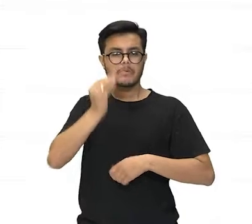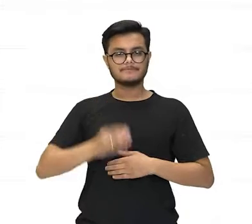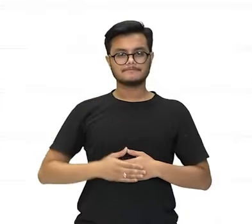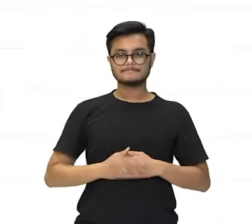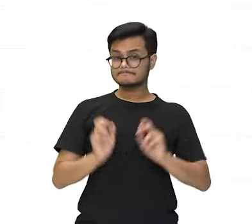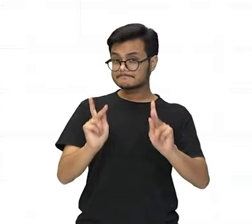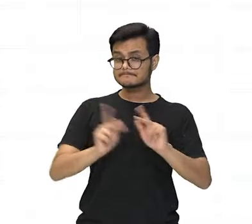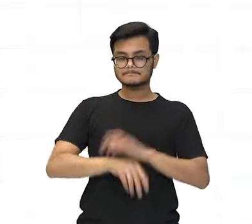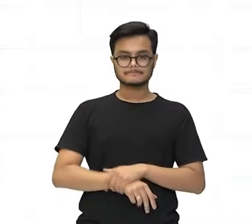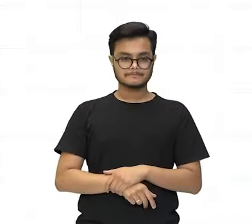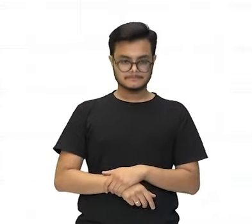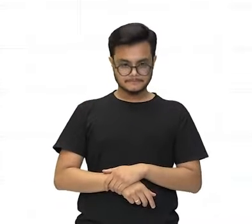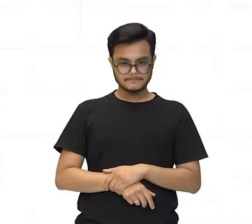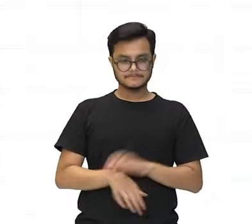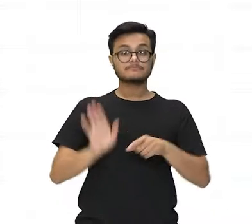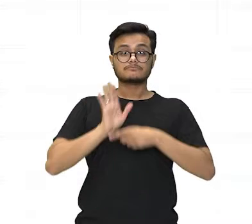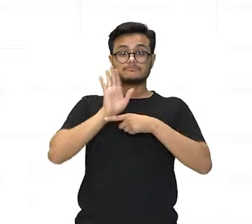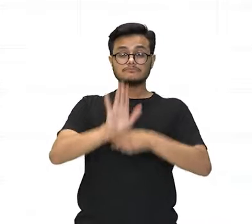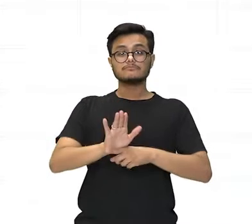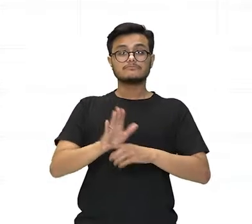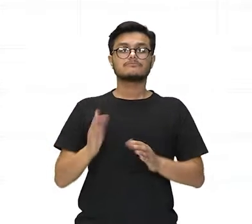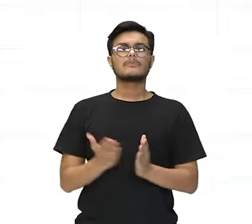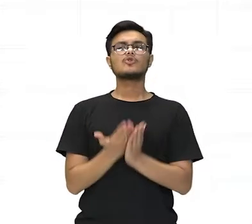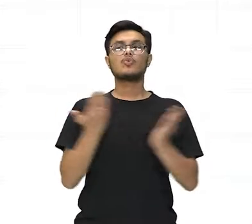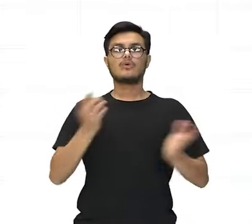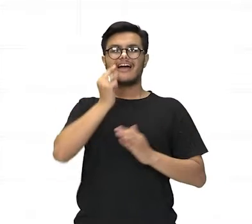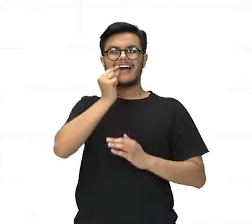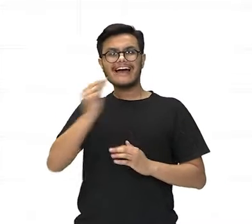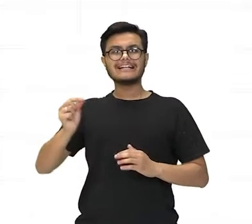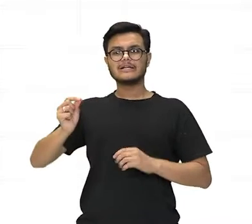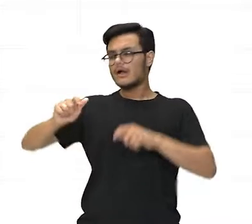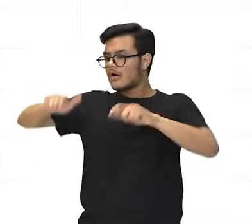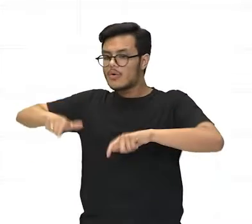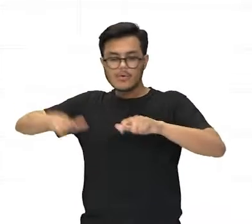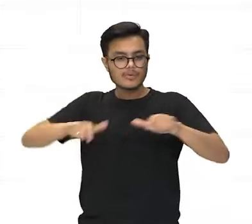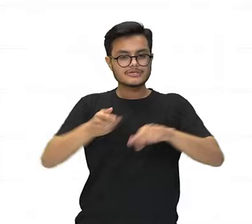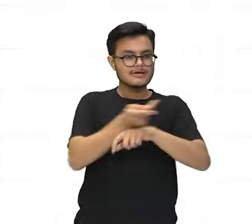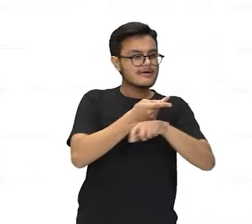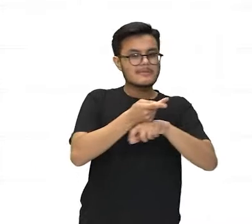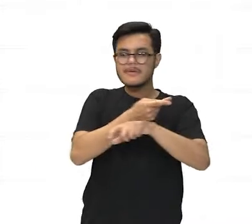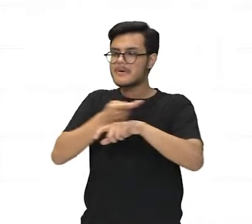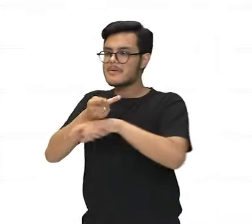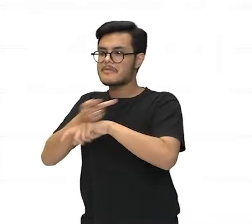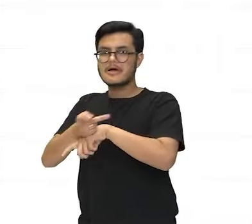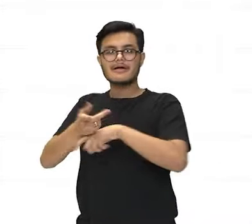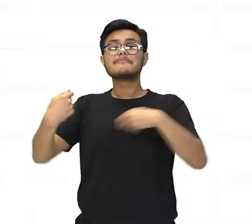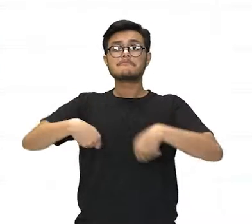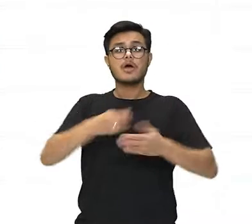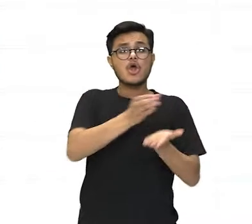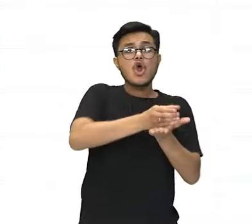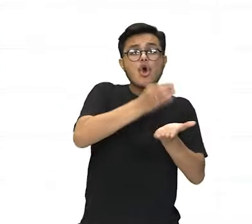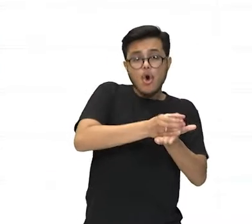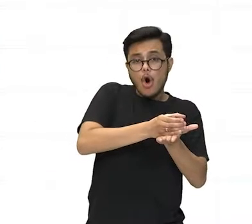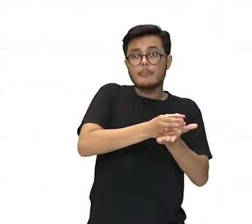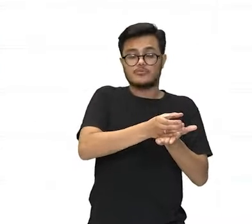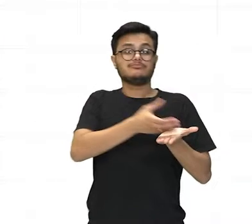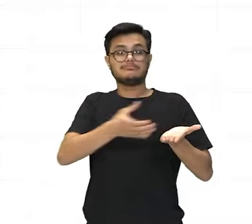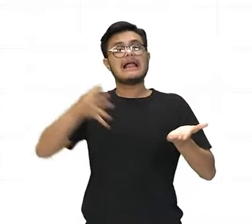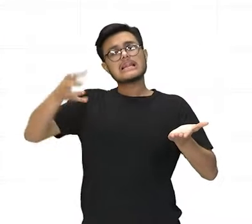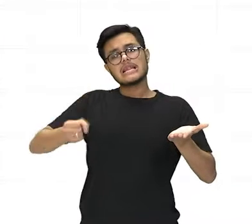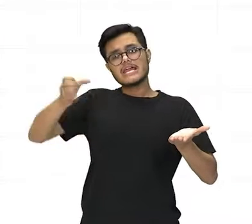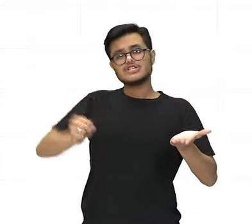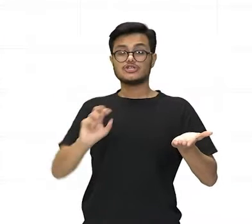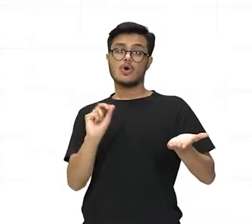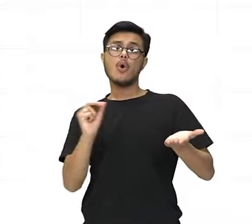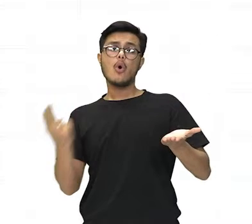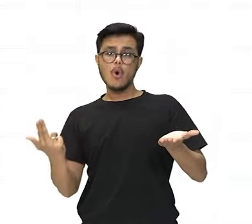socorreu aí a vítima, você vai ter que localizar o dente e vai colocar em um copo com leite ou soro